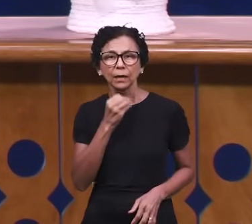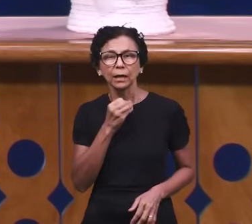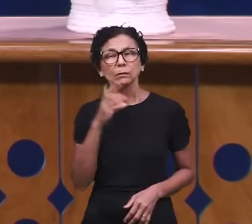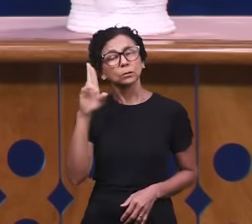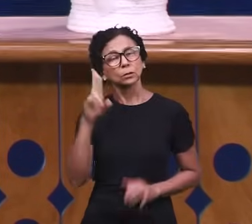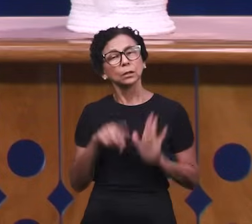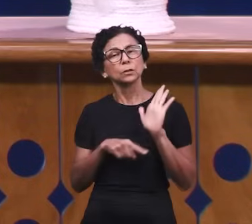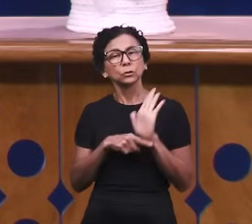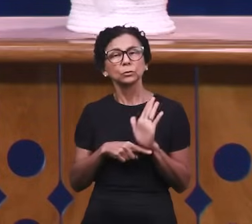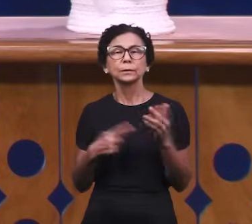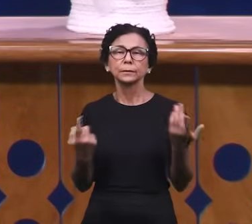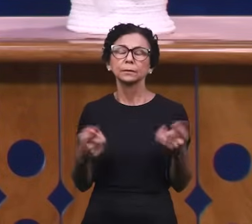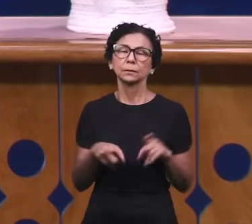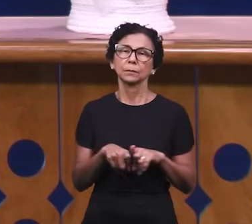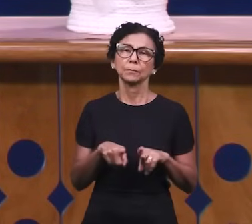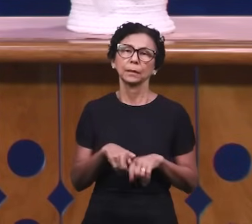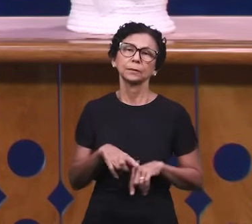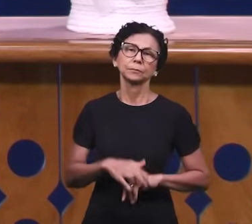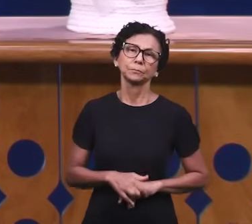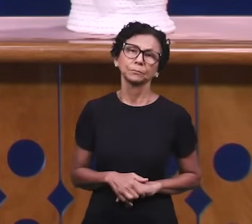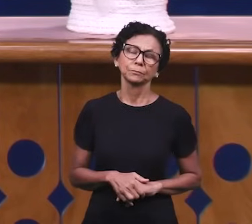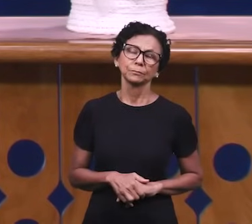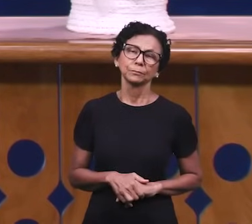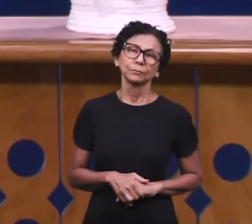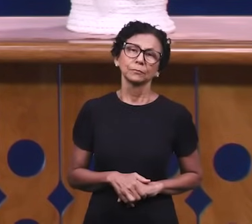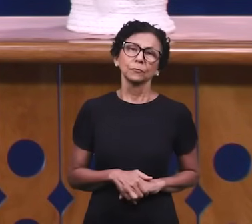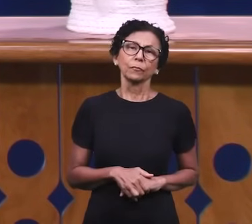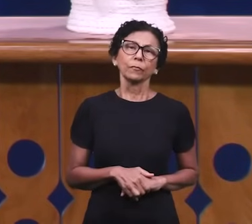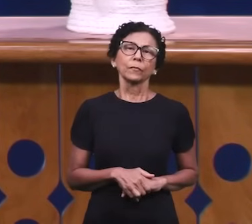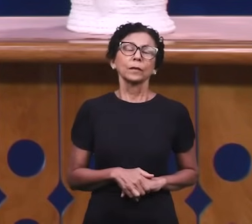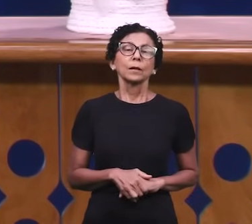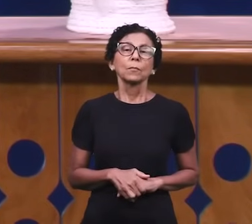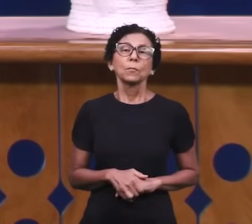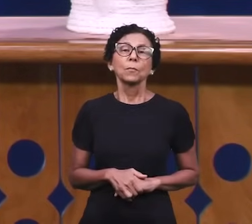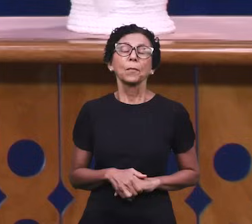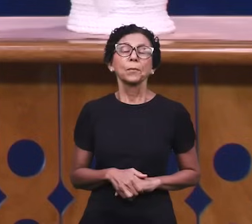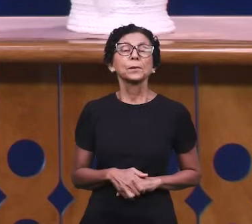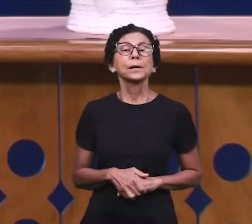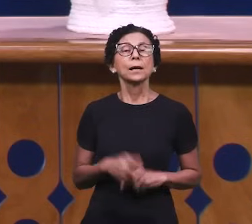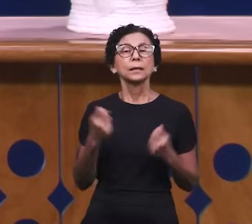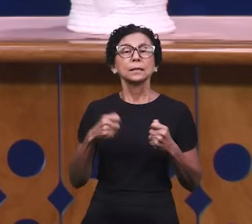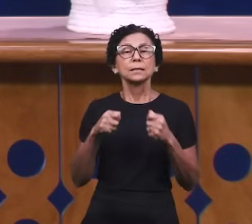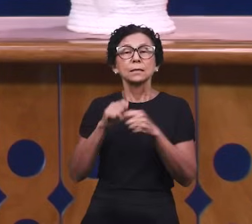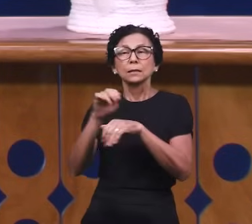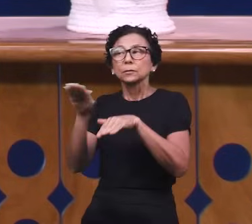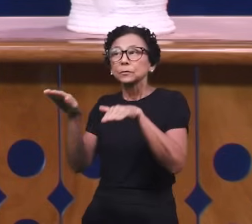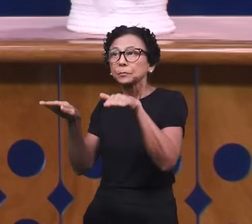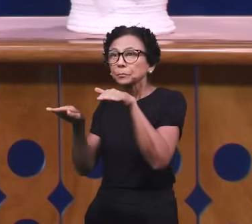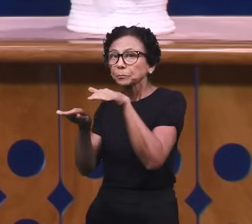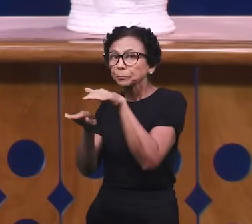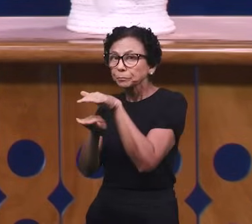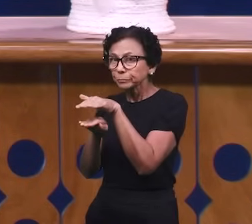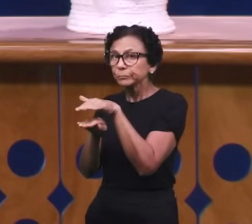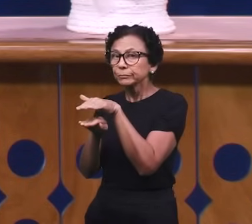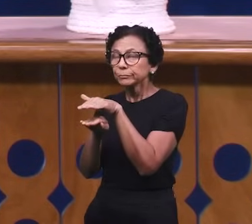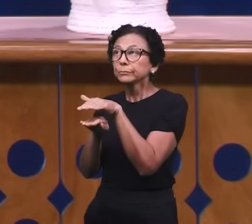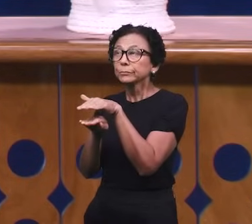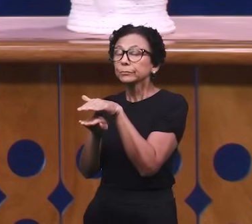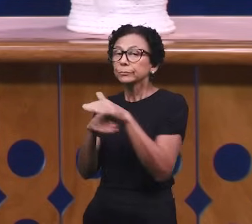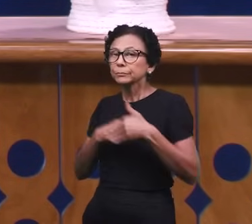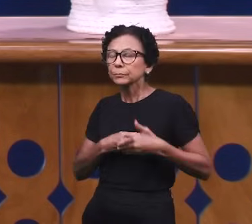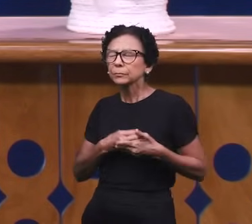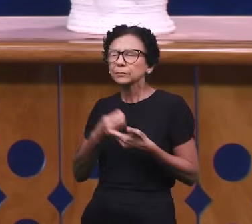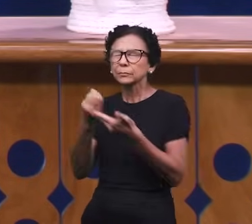porque não depende de você, não depende de mim, não depende de nós, mas depende da nossa submissão ao Senhor. E quando nós nos